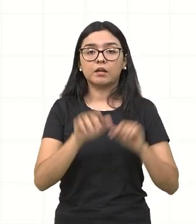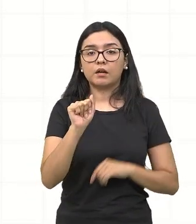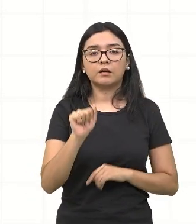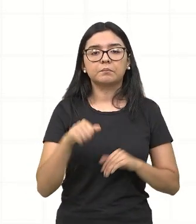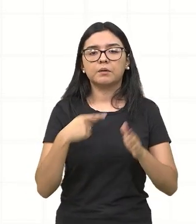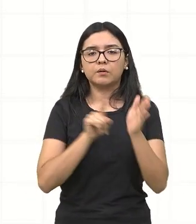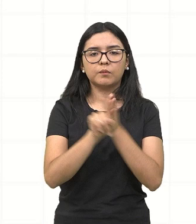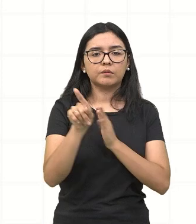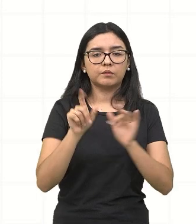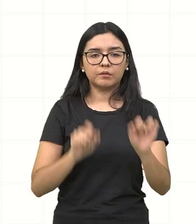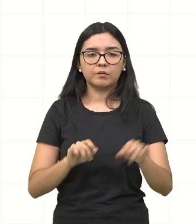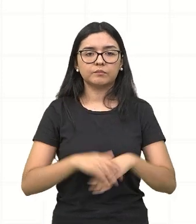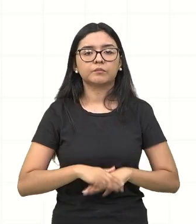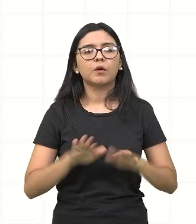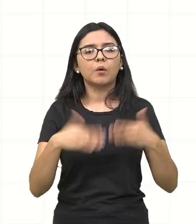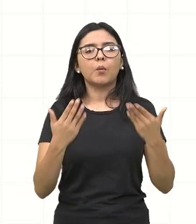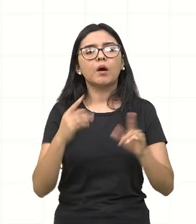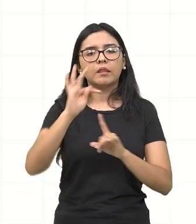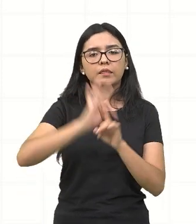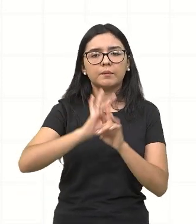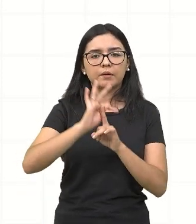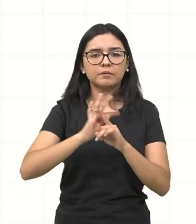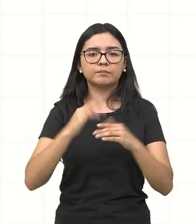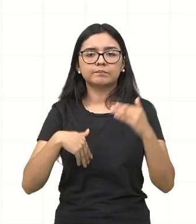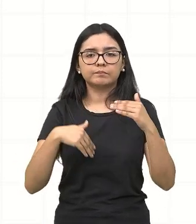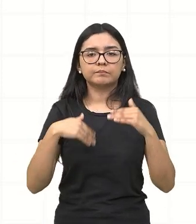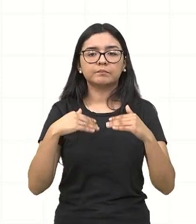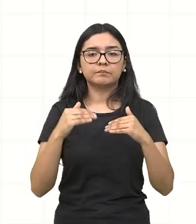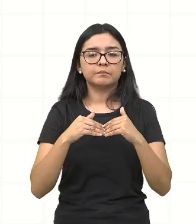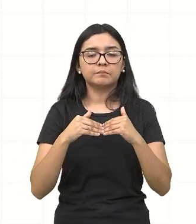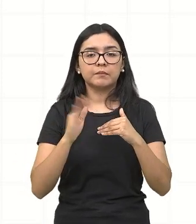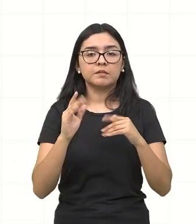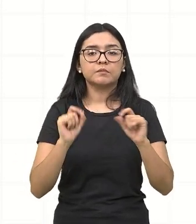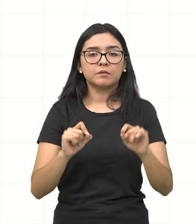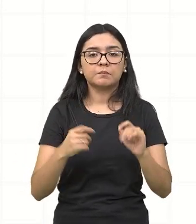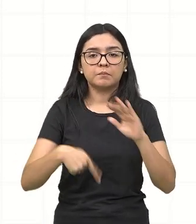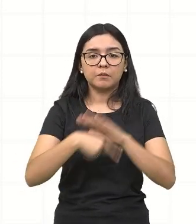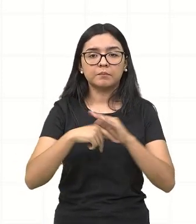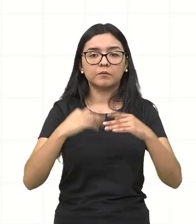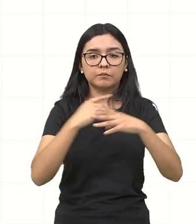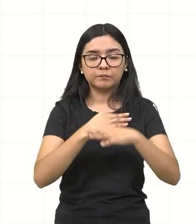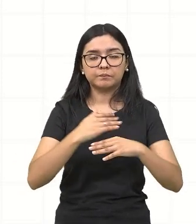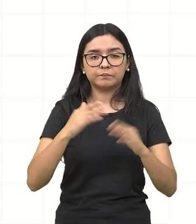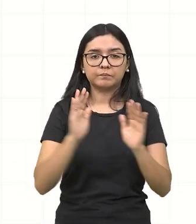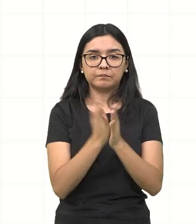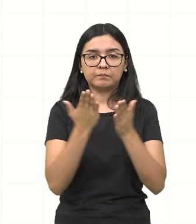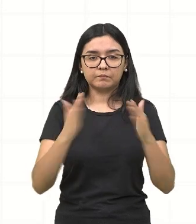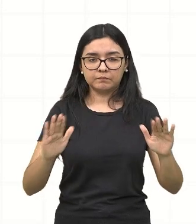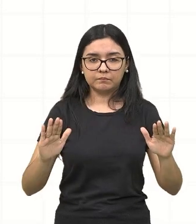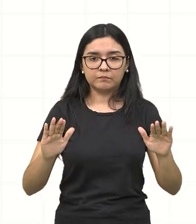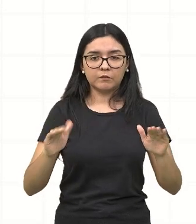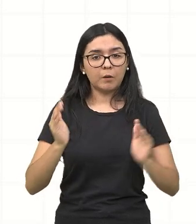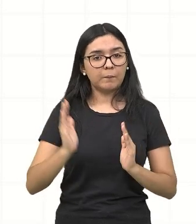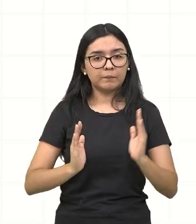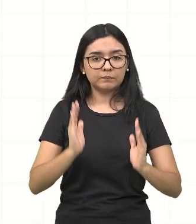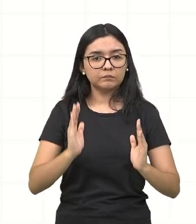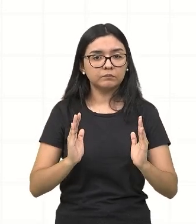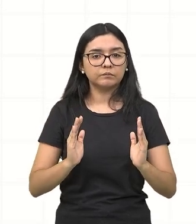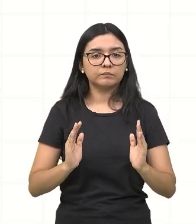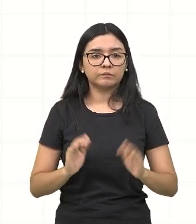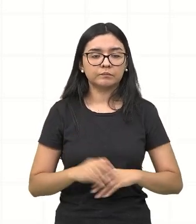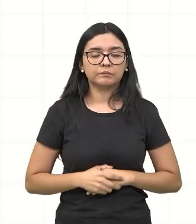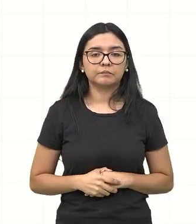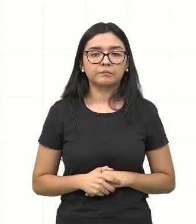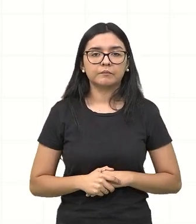ó. Qual é a temperatura máxima prevista para São Gabriel da Cachoeira durante o período